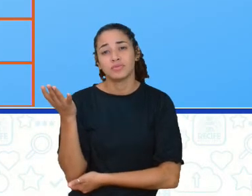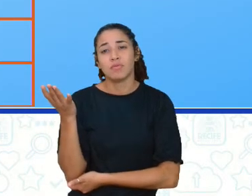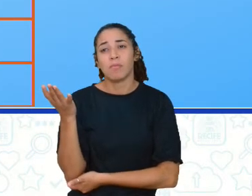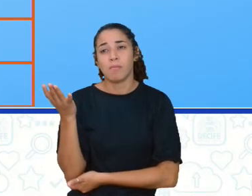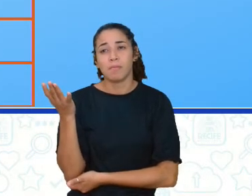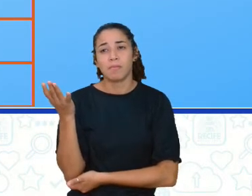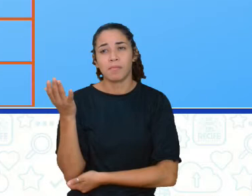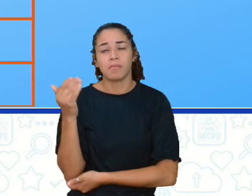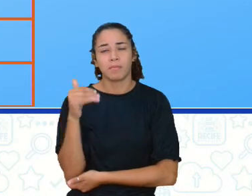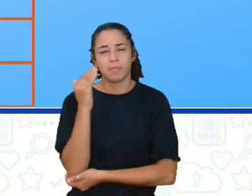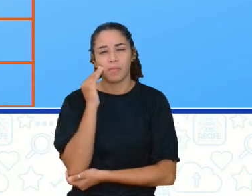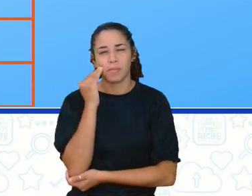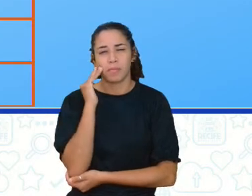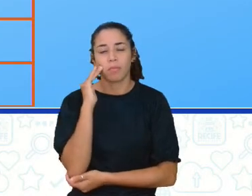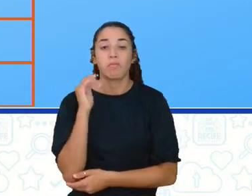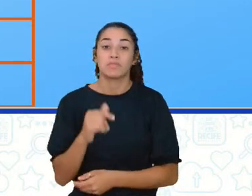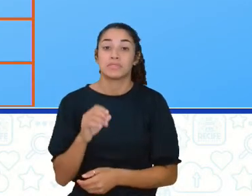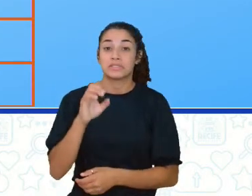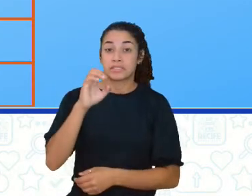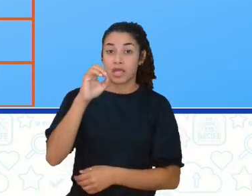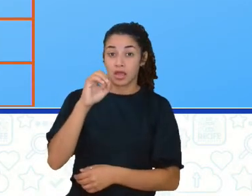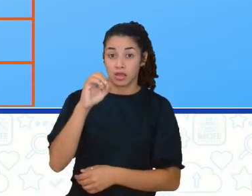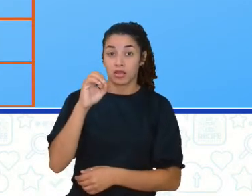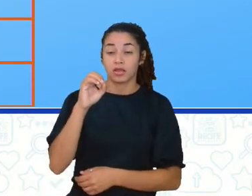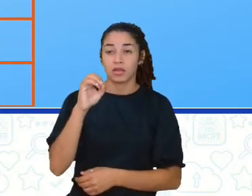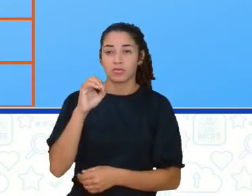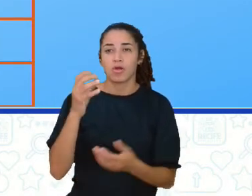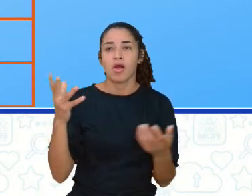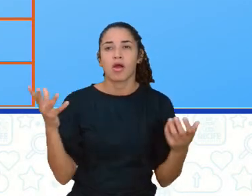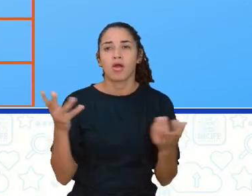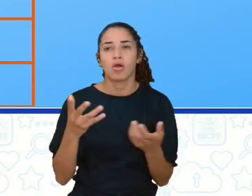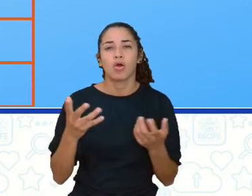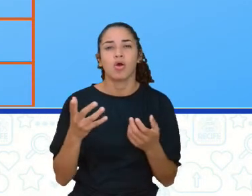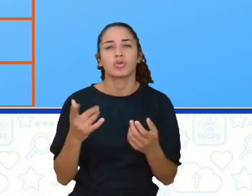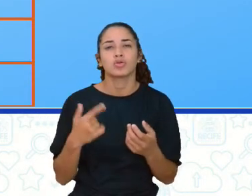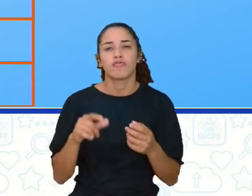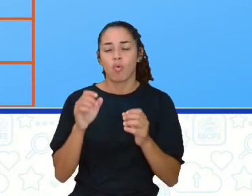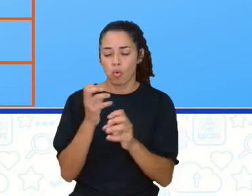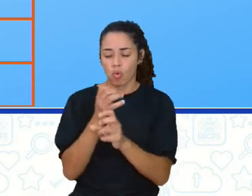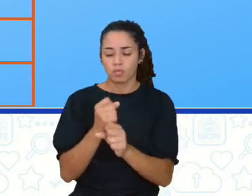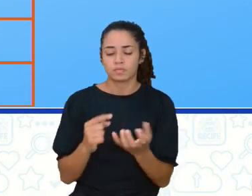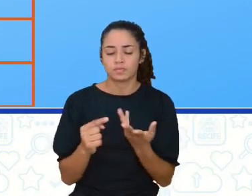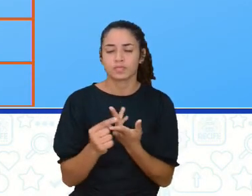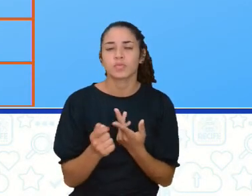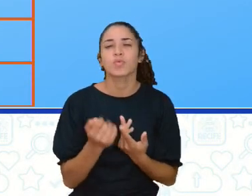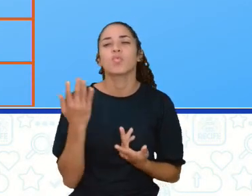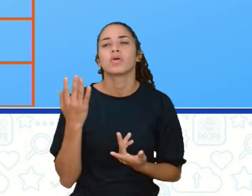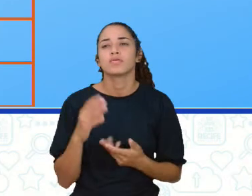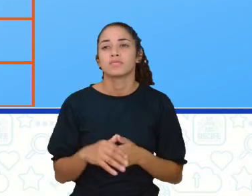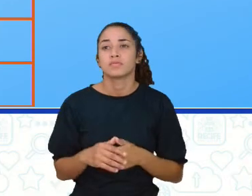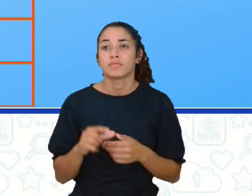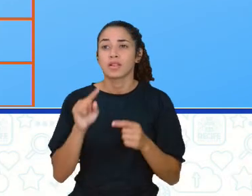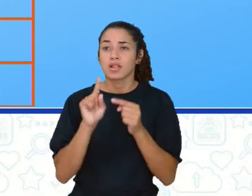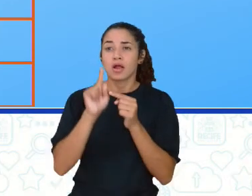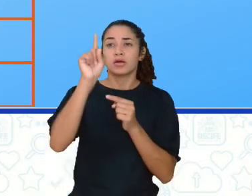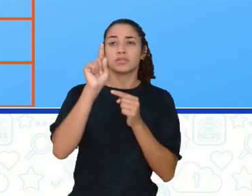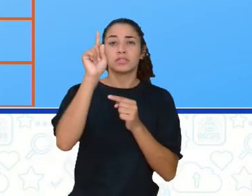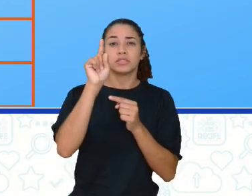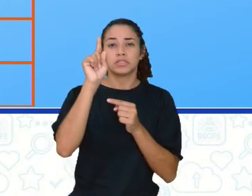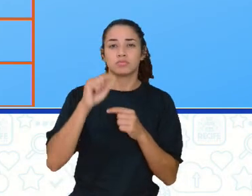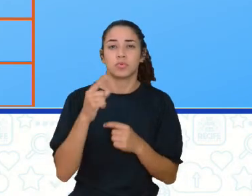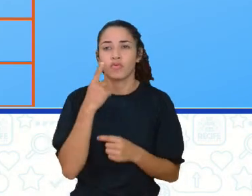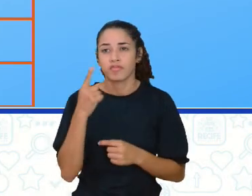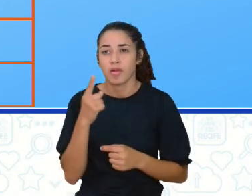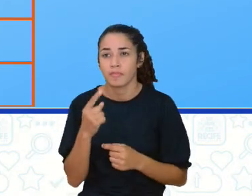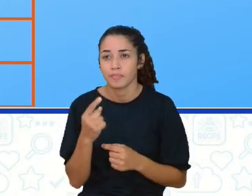essas coordenadas. 0, e eu vou contar o quê? O primeiro, o mais alto, o lá de cima. 1, 2,